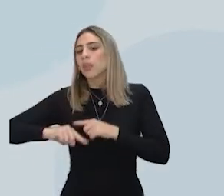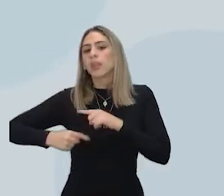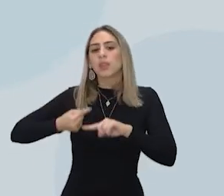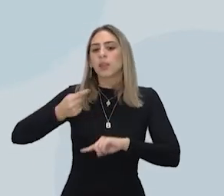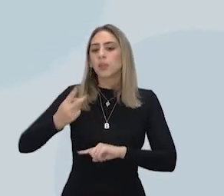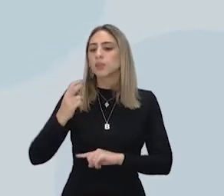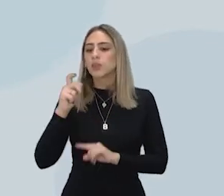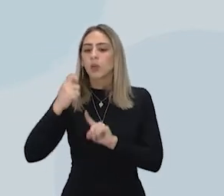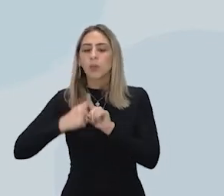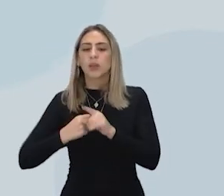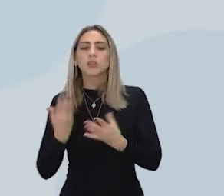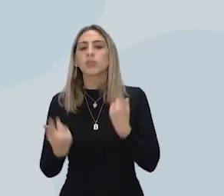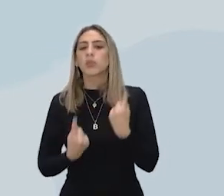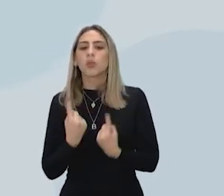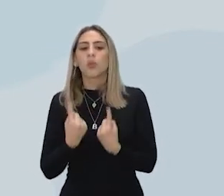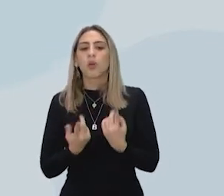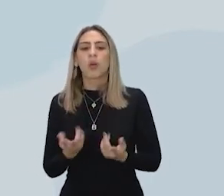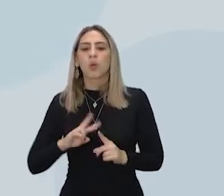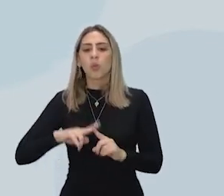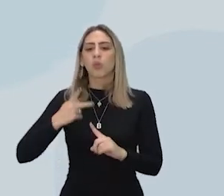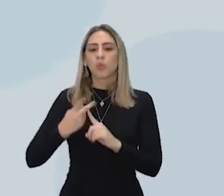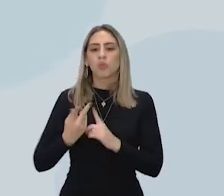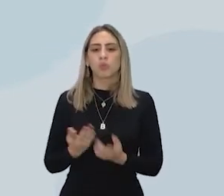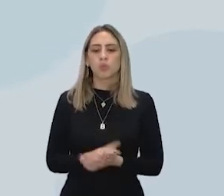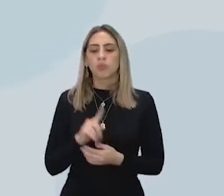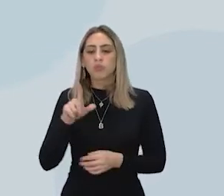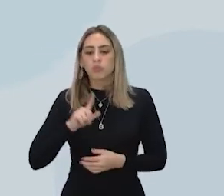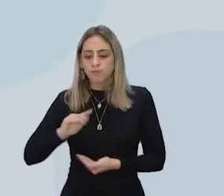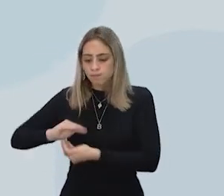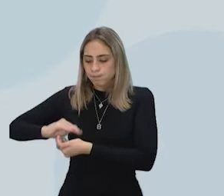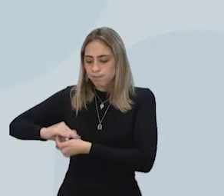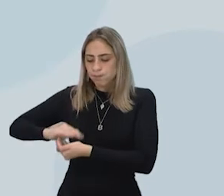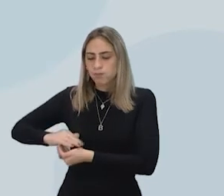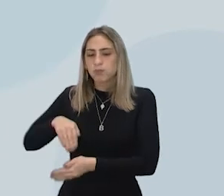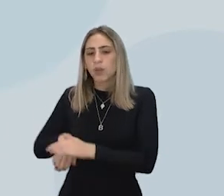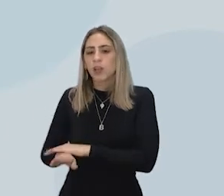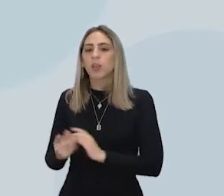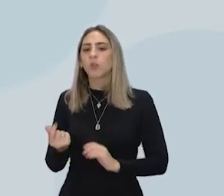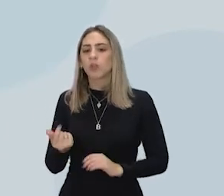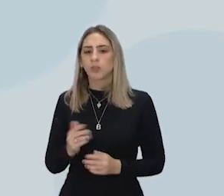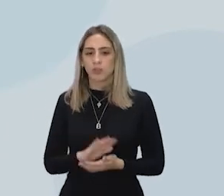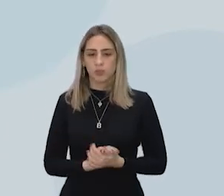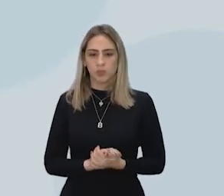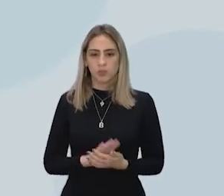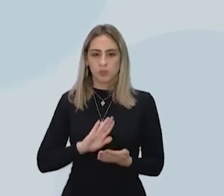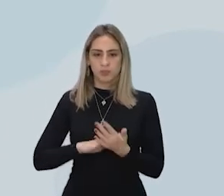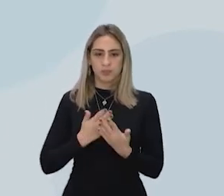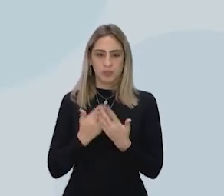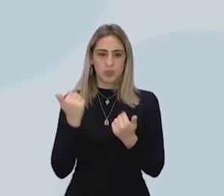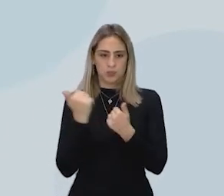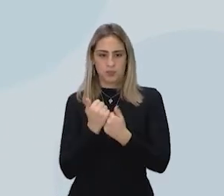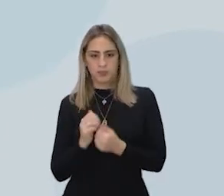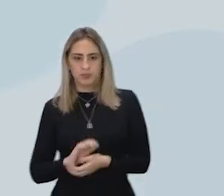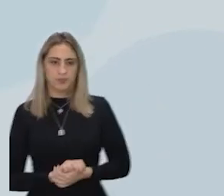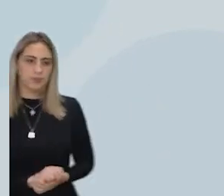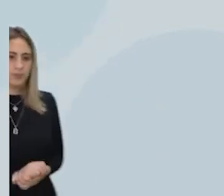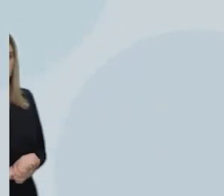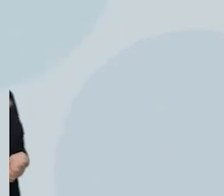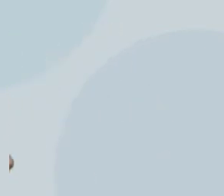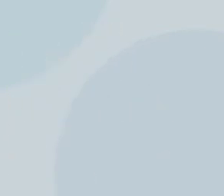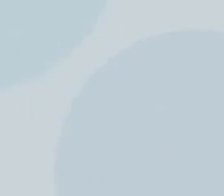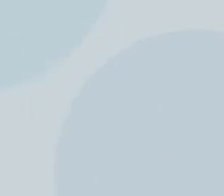5 meses, qual será o montante? Quanto você vai ter lá nessa sua aplicação? Então, o que a gente faz? Ó, como os juros